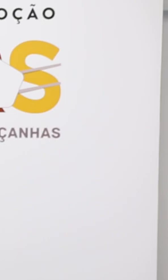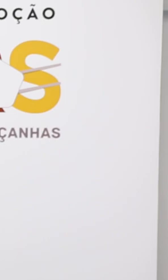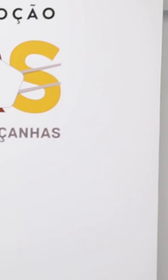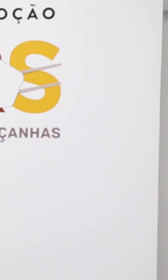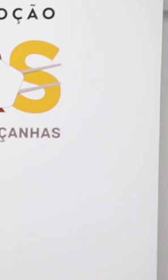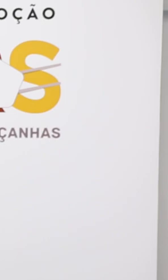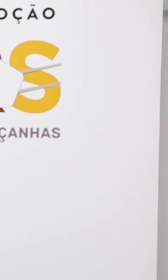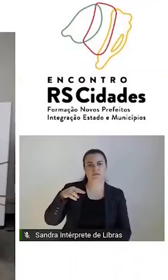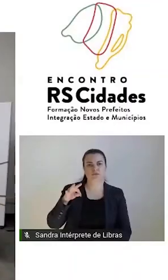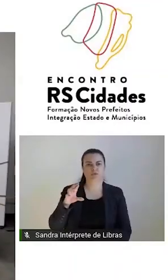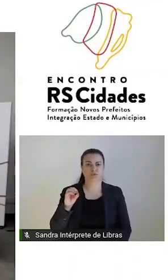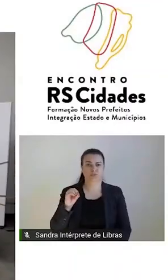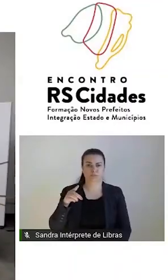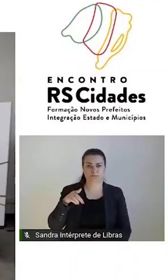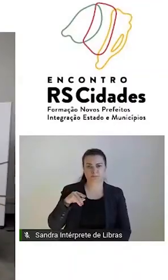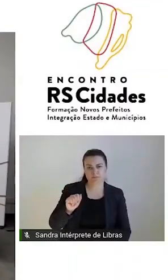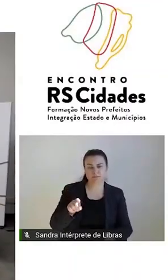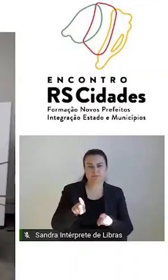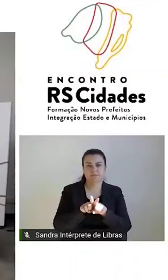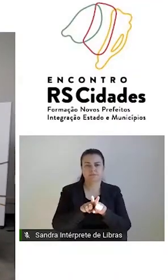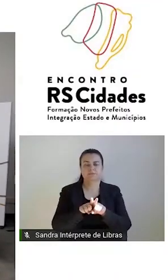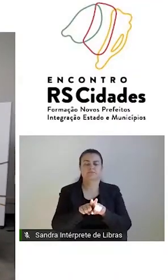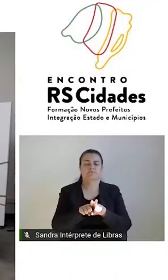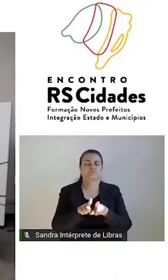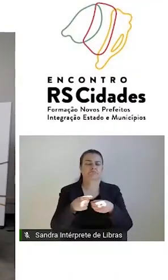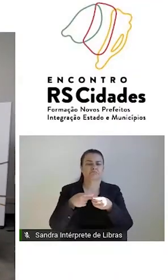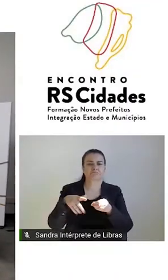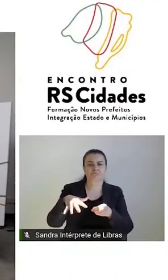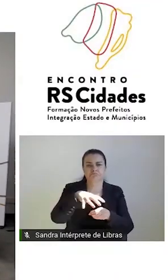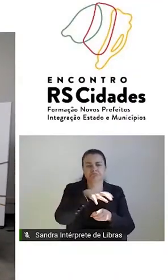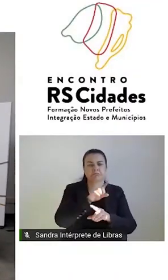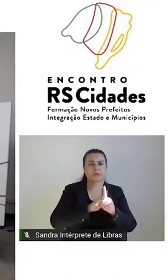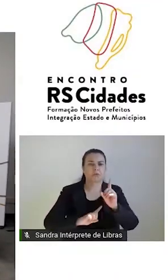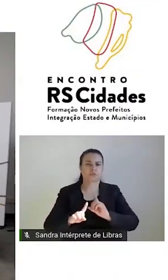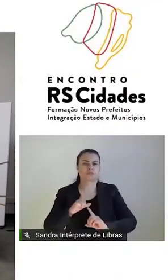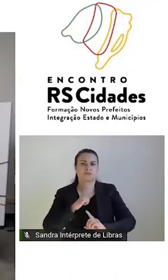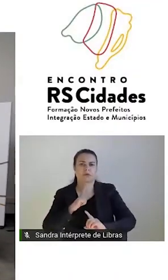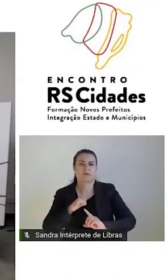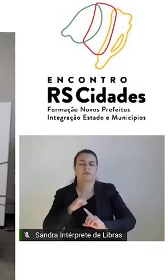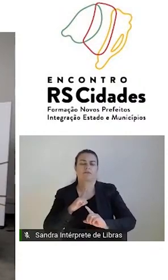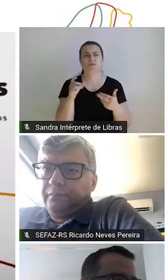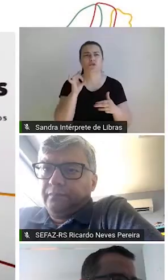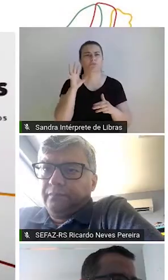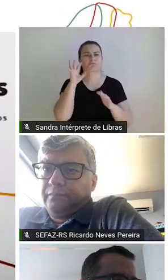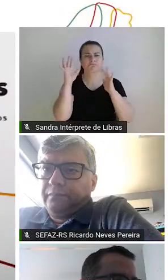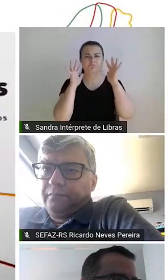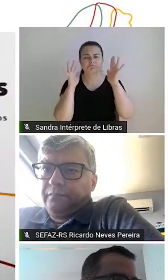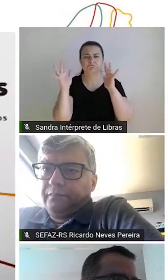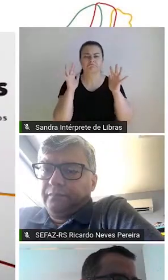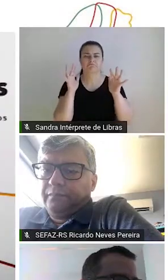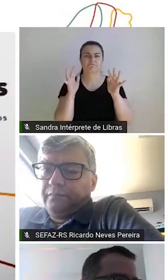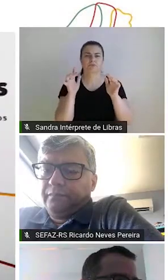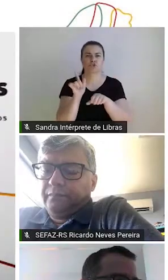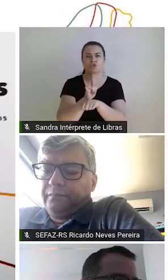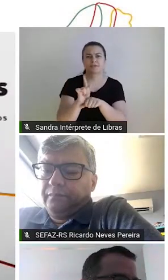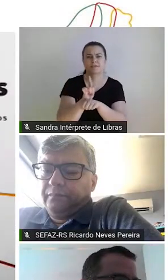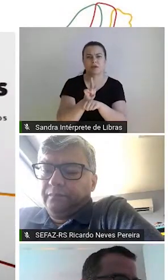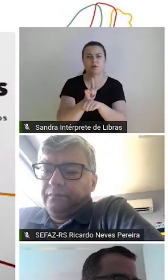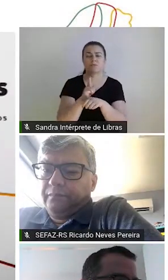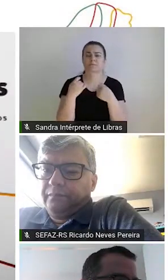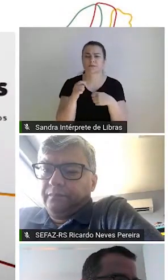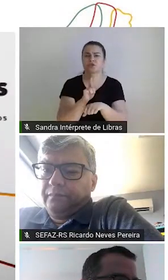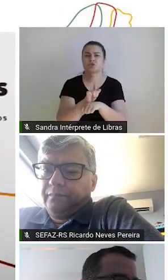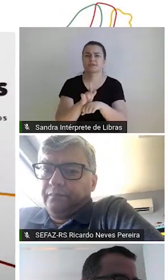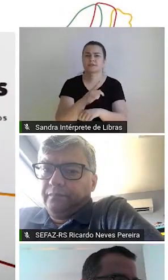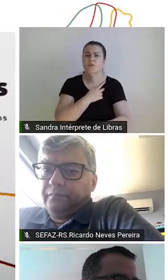entre estado e municípios. Devido às restrições impostas pela pandemia do coronavírus, o encontro ocorreu de forma virtual, com